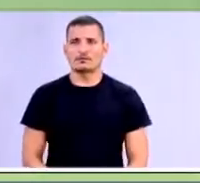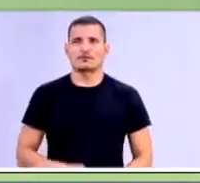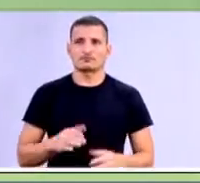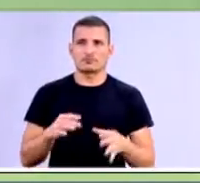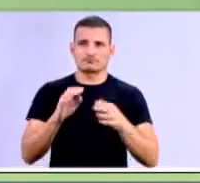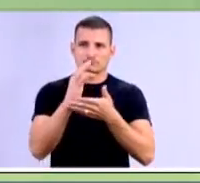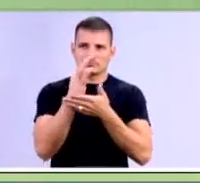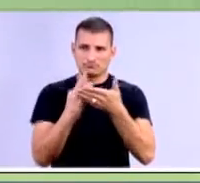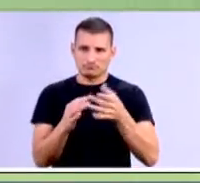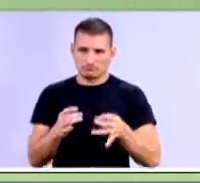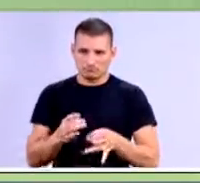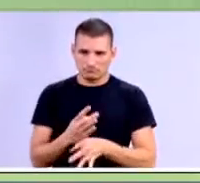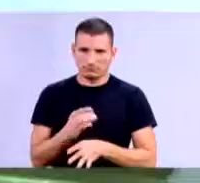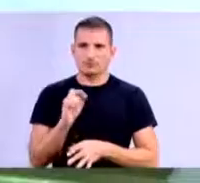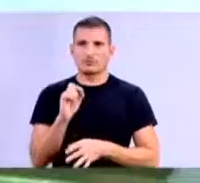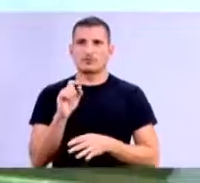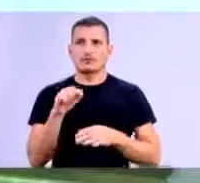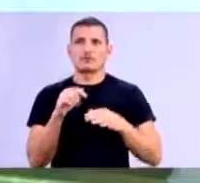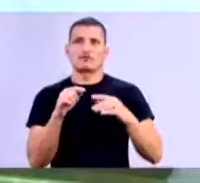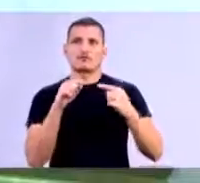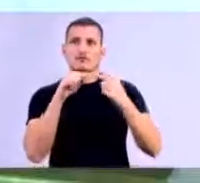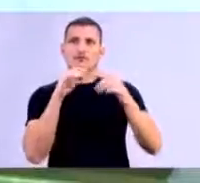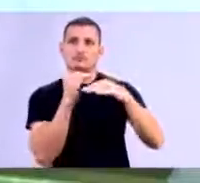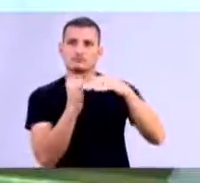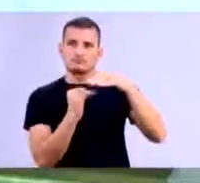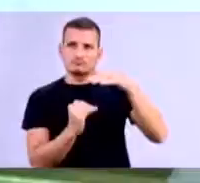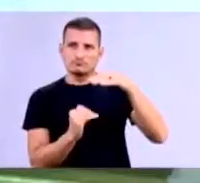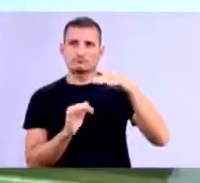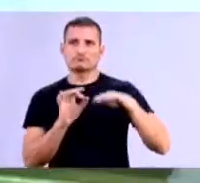fechamento ele está relacionado à hierarquia que